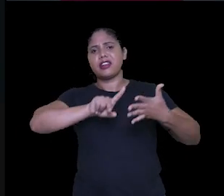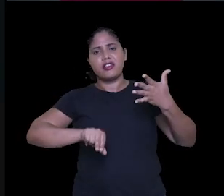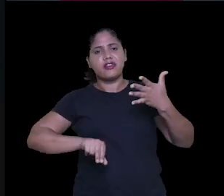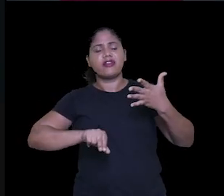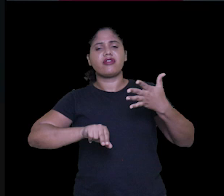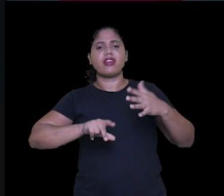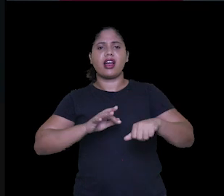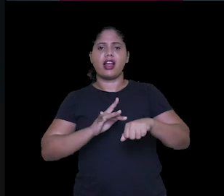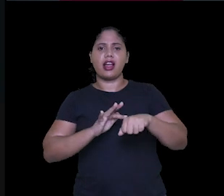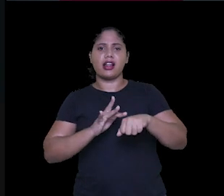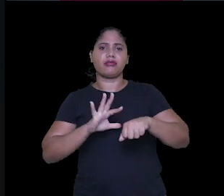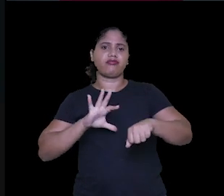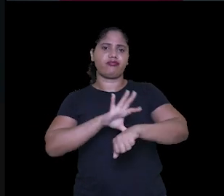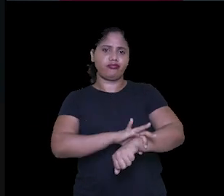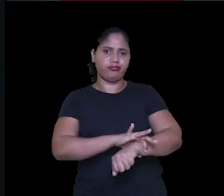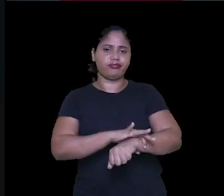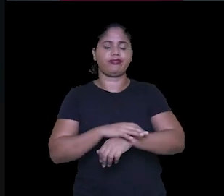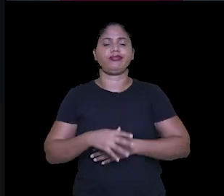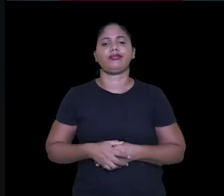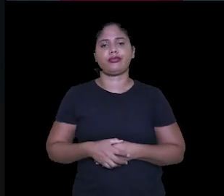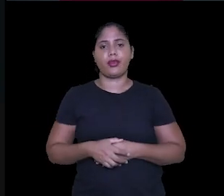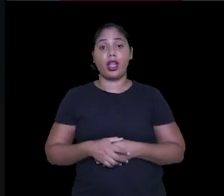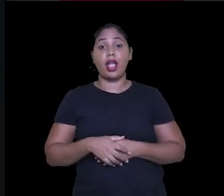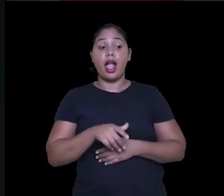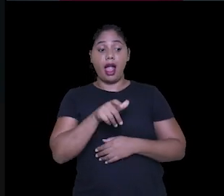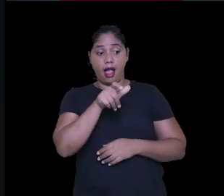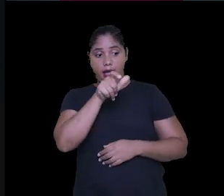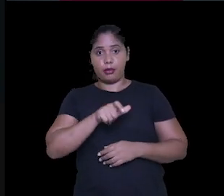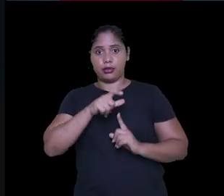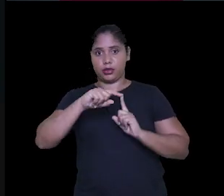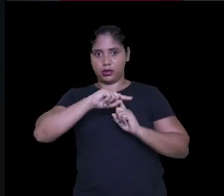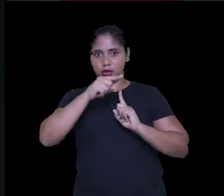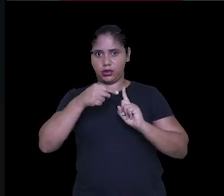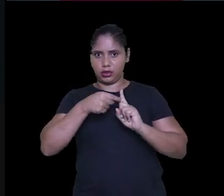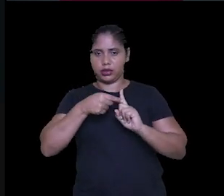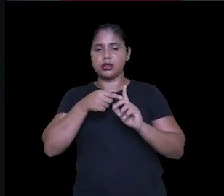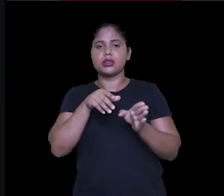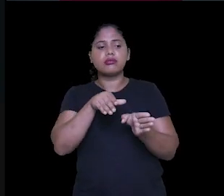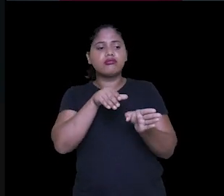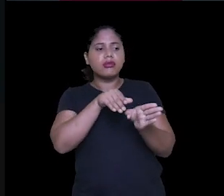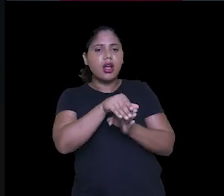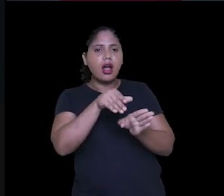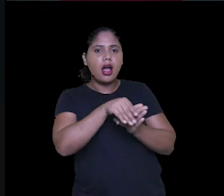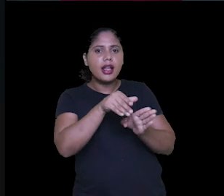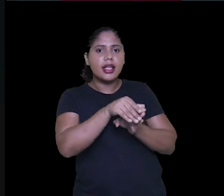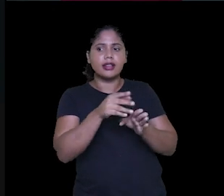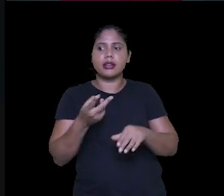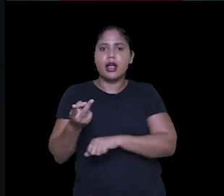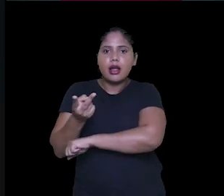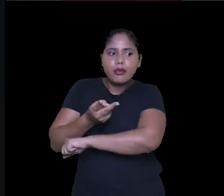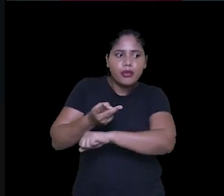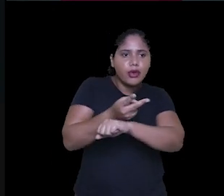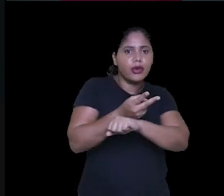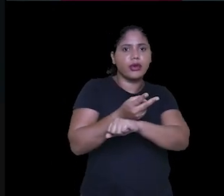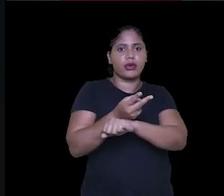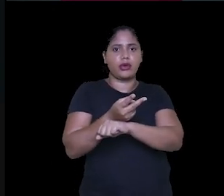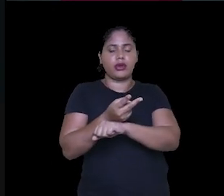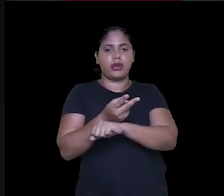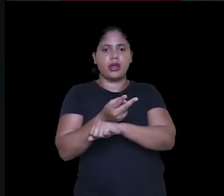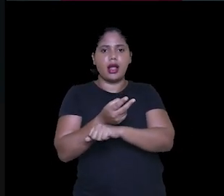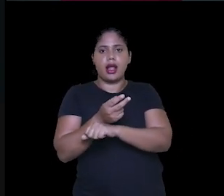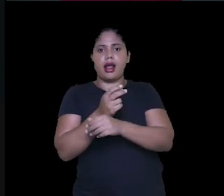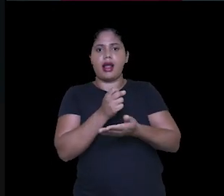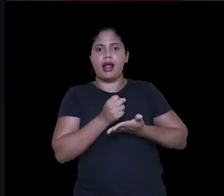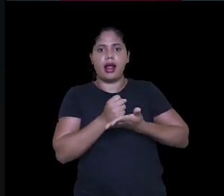Oriente a solicitar apoio do alojamento conjunto ou no banco de leite para realizar